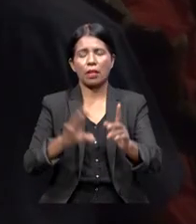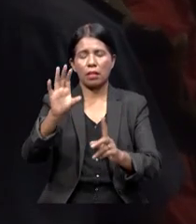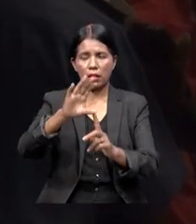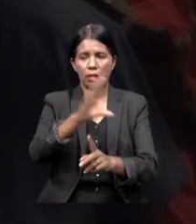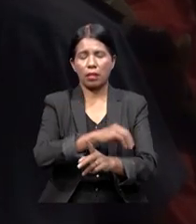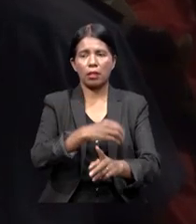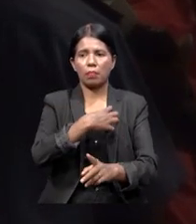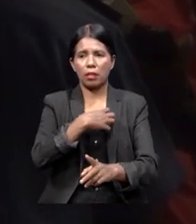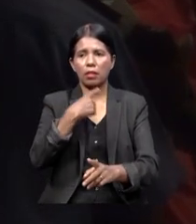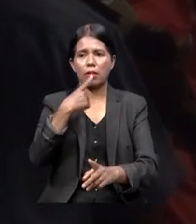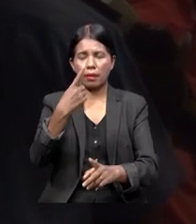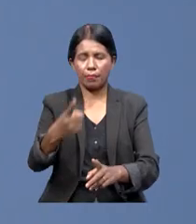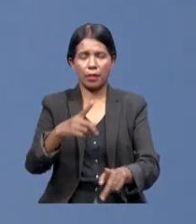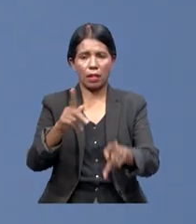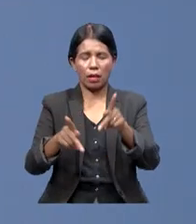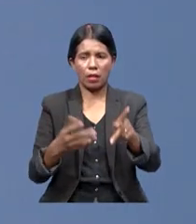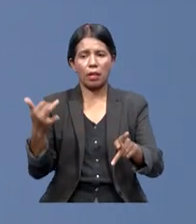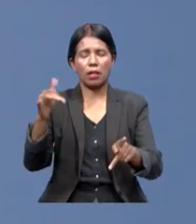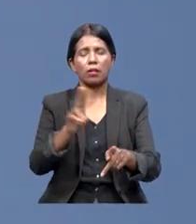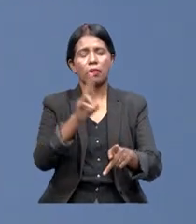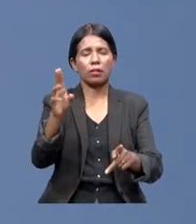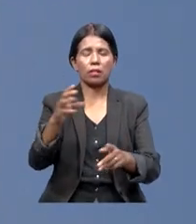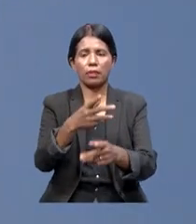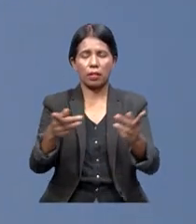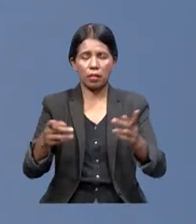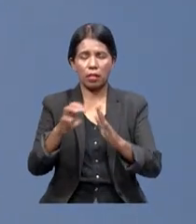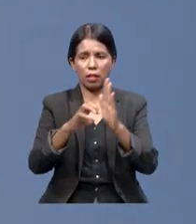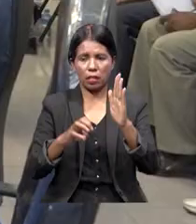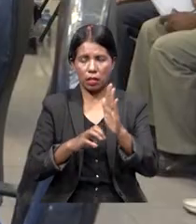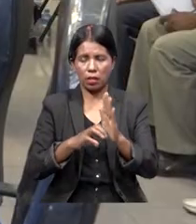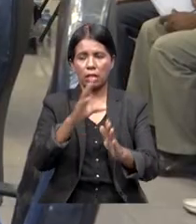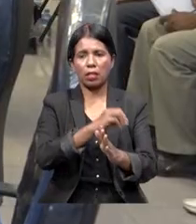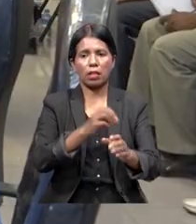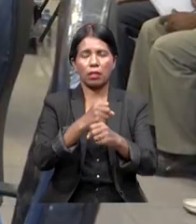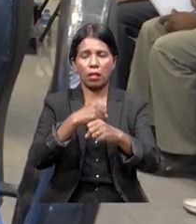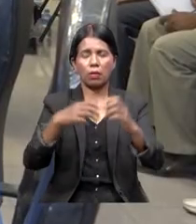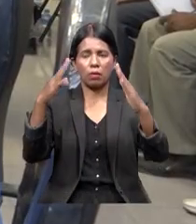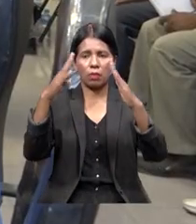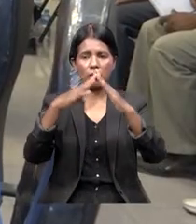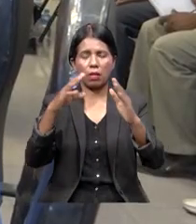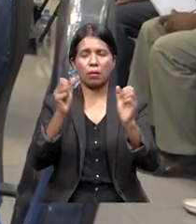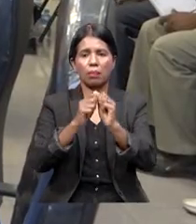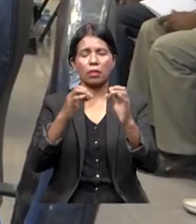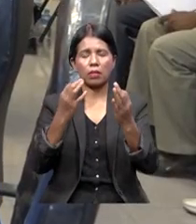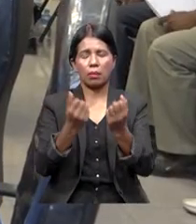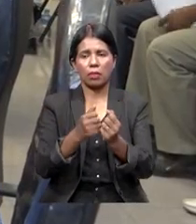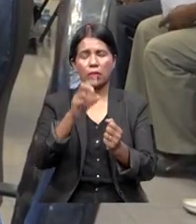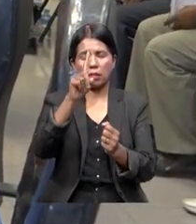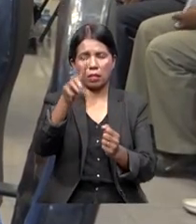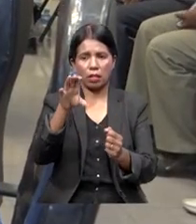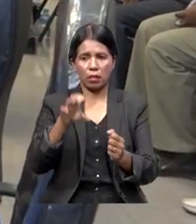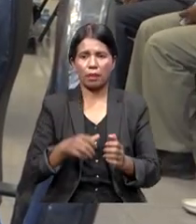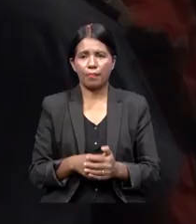Planeamento PNTL Hateten, comunidade nebe ocupa o Estado, nebe atu constrói infraestrutura ba PNTL e hamutu kumakain atu sidaresen.